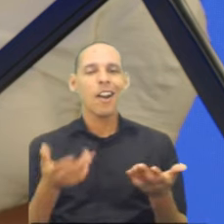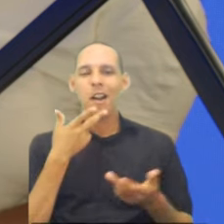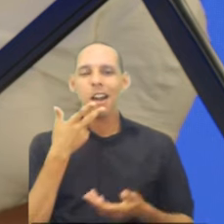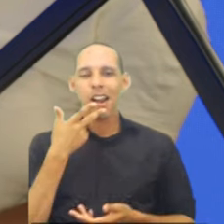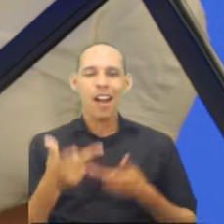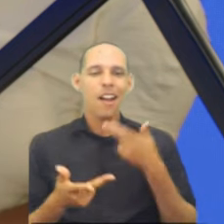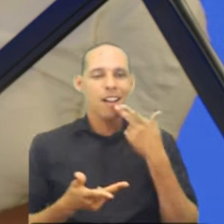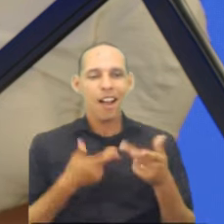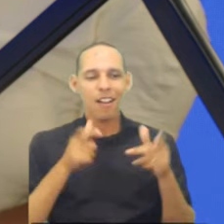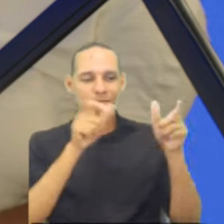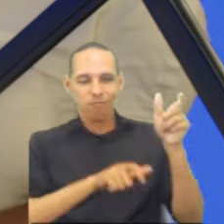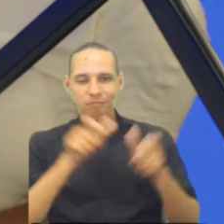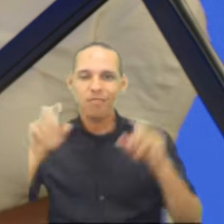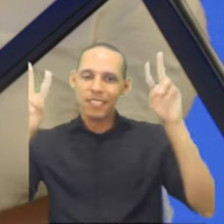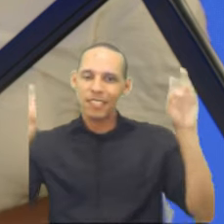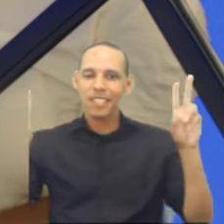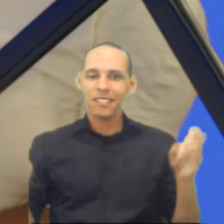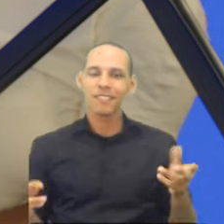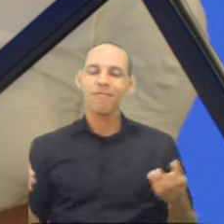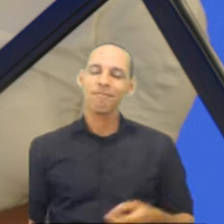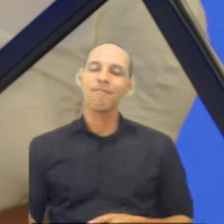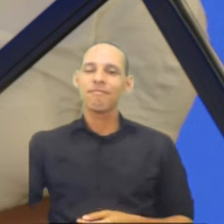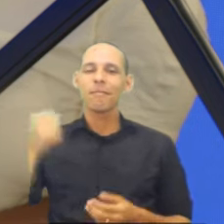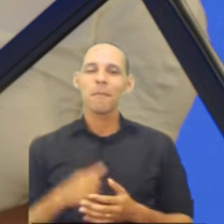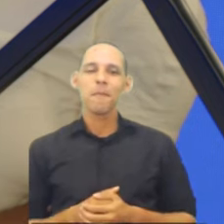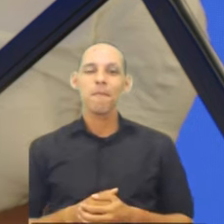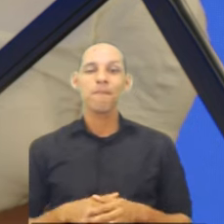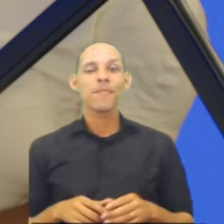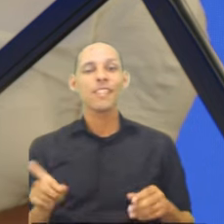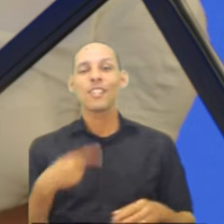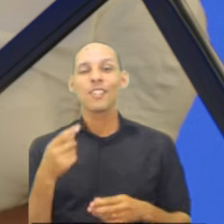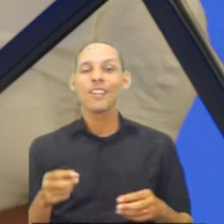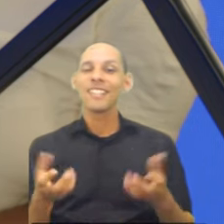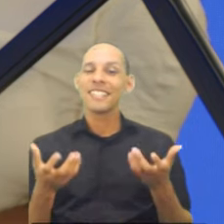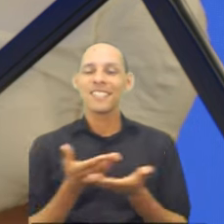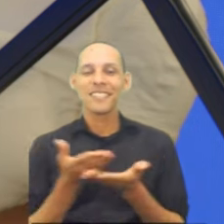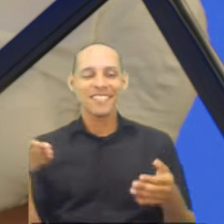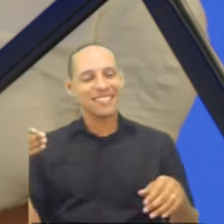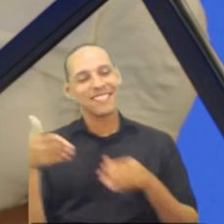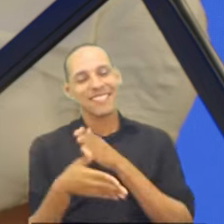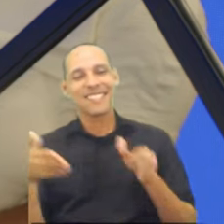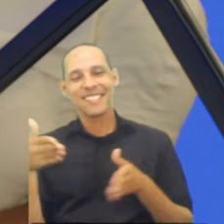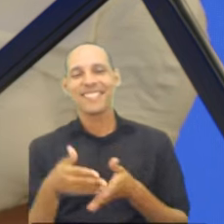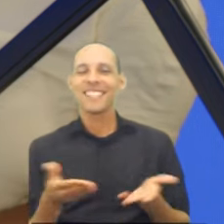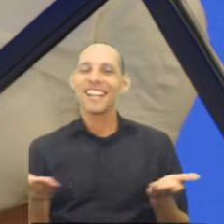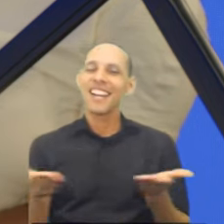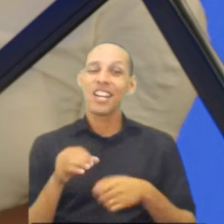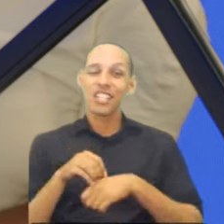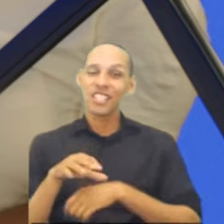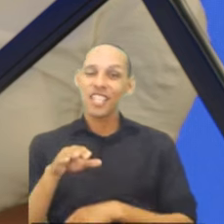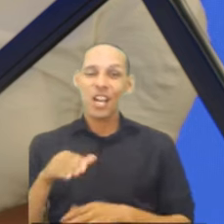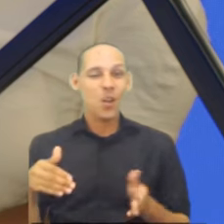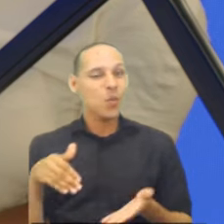ter pessoas falando sobre esses temas que a gente considera importante a gente espera todos vocês lá né